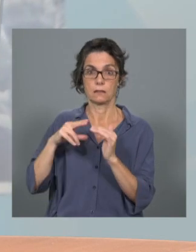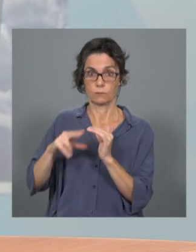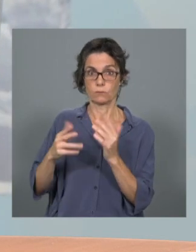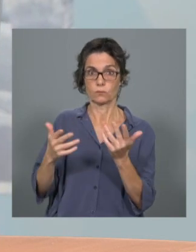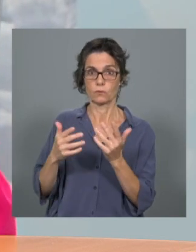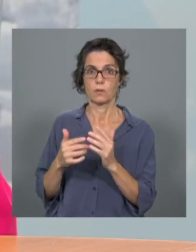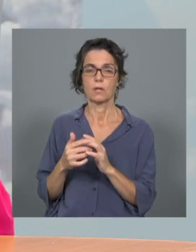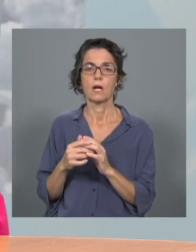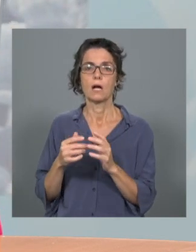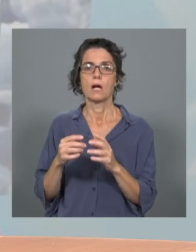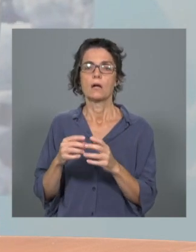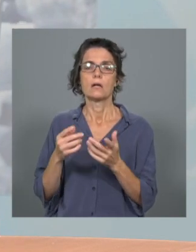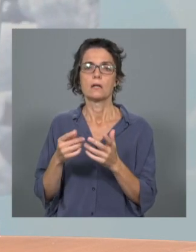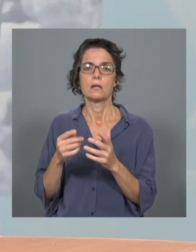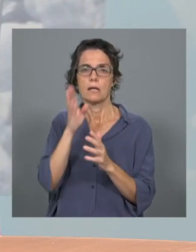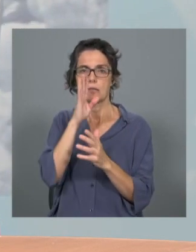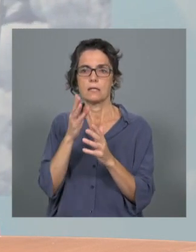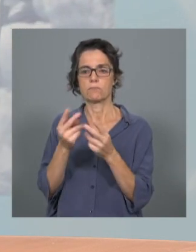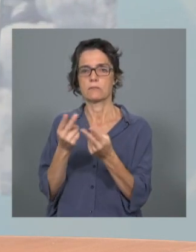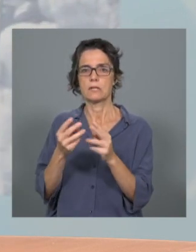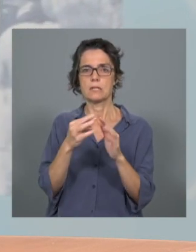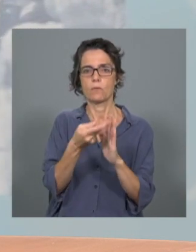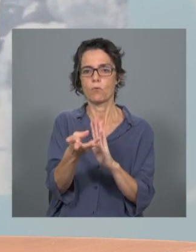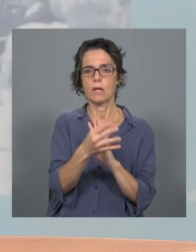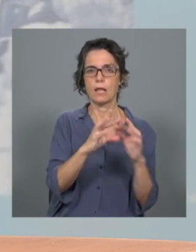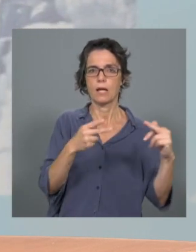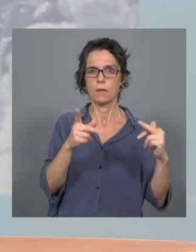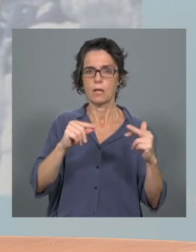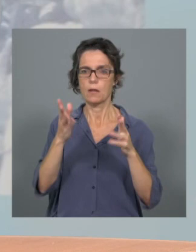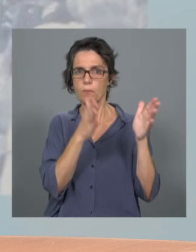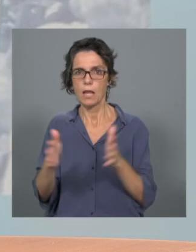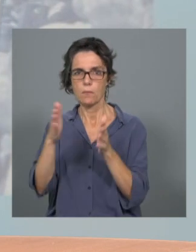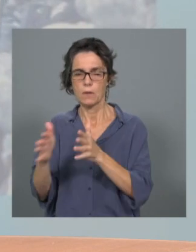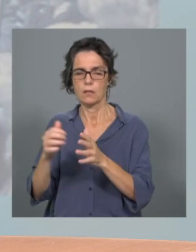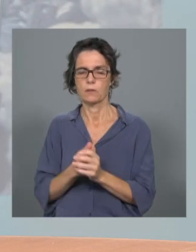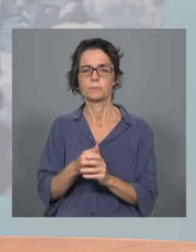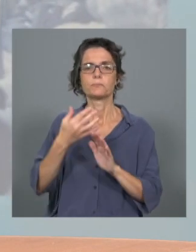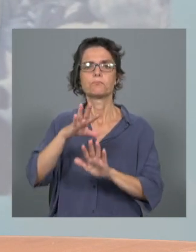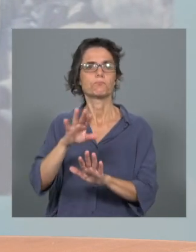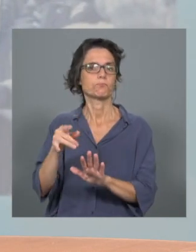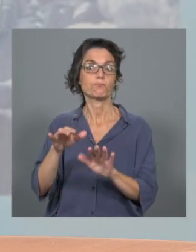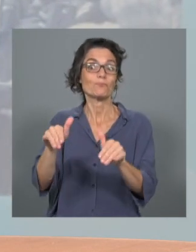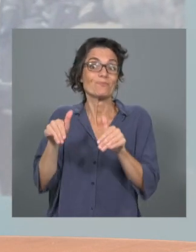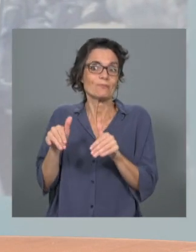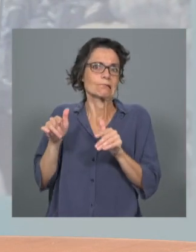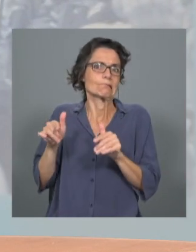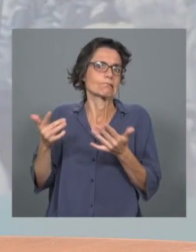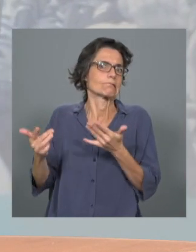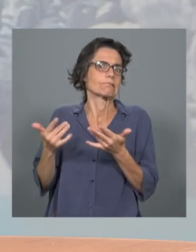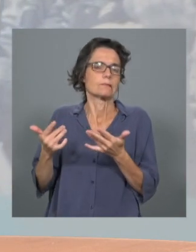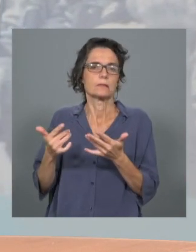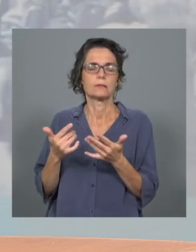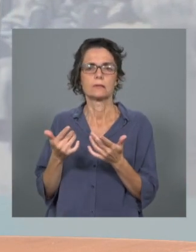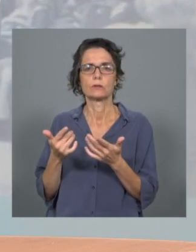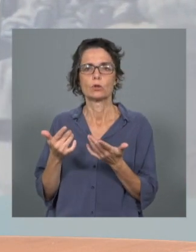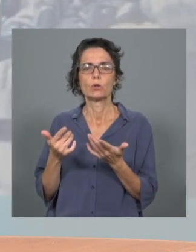como de mandatos, mas temos uma abstenção que, não tendo sido recorde em eleições